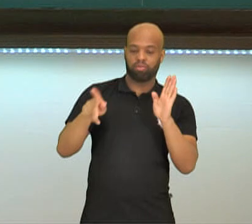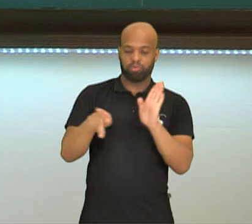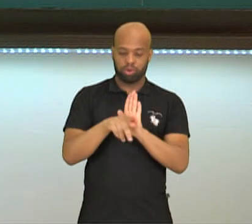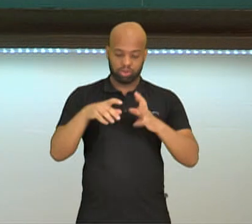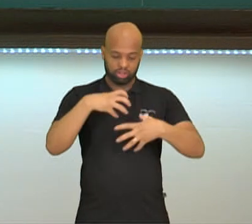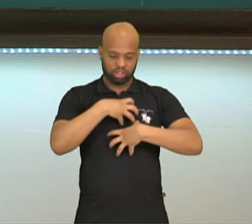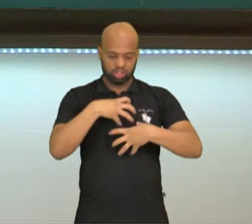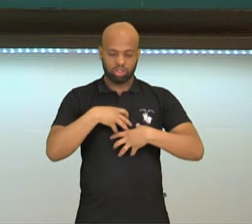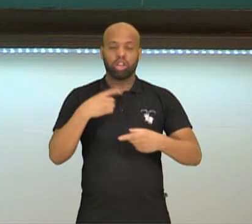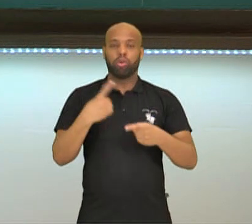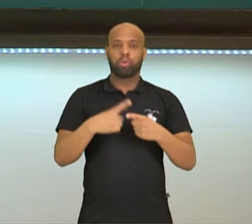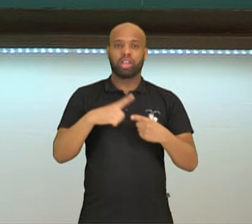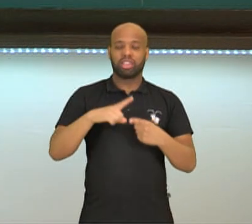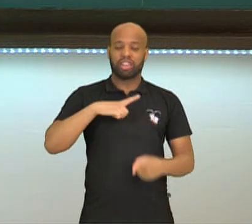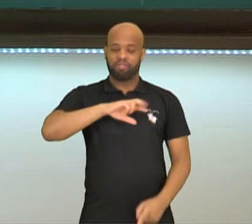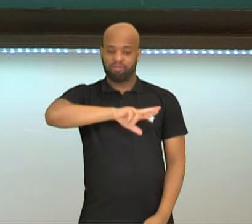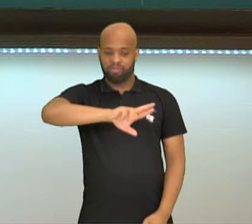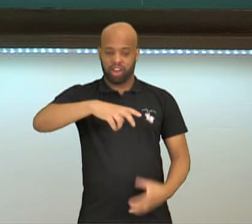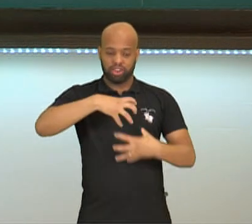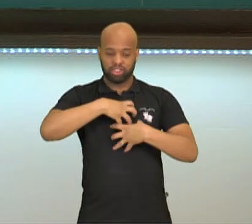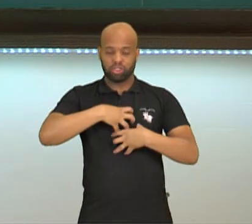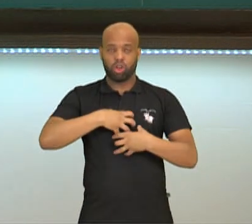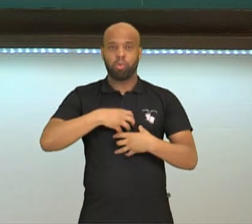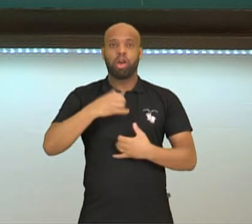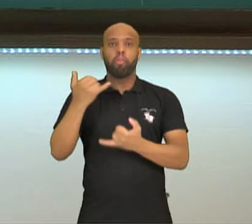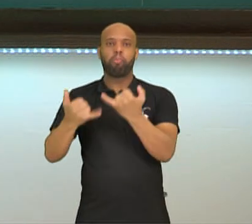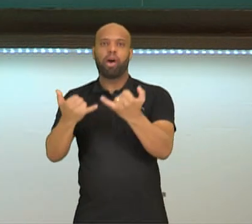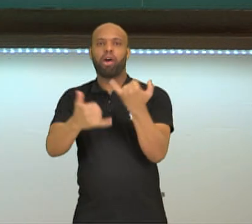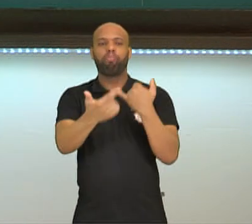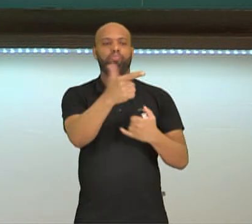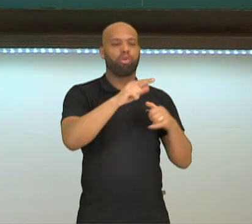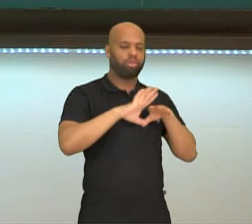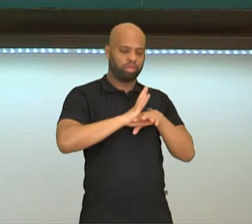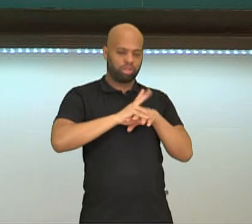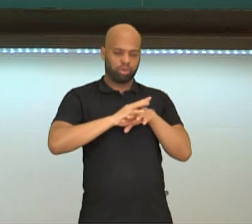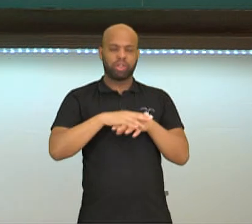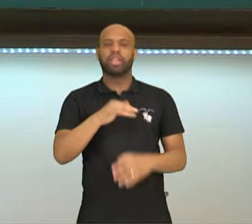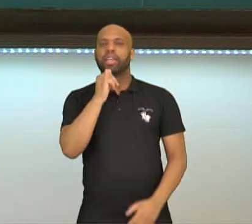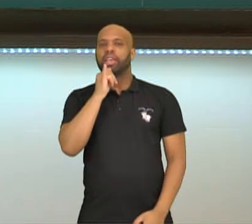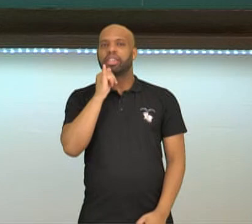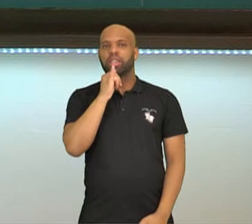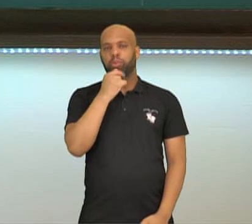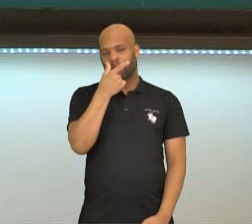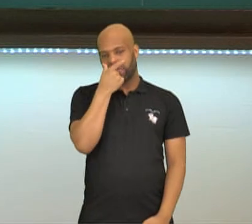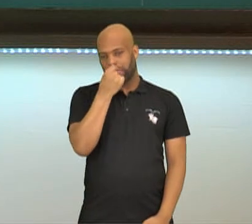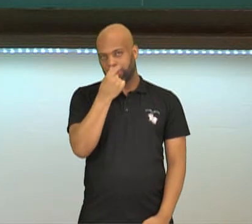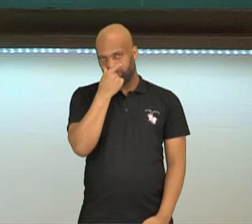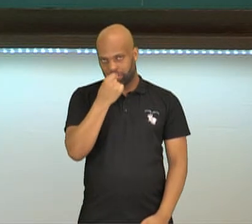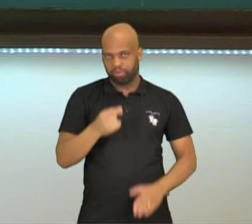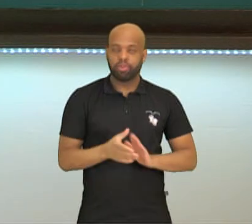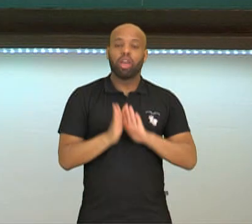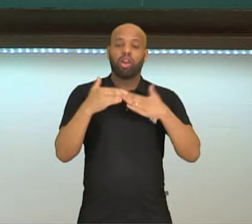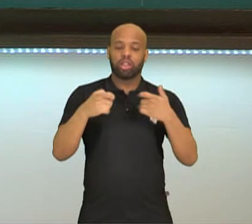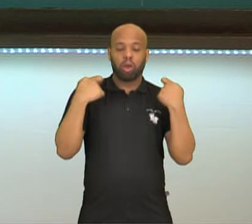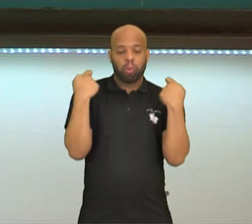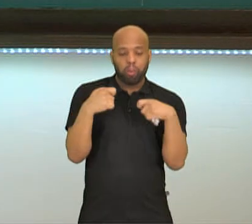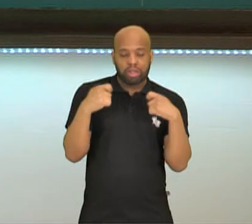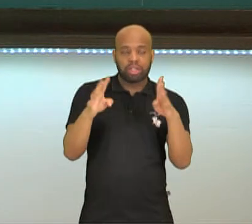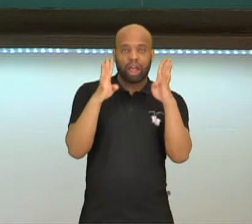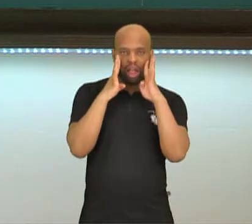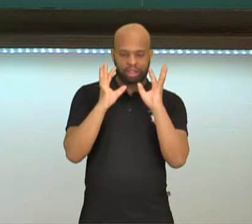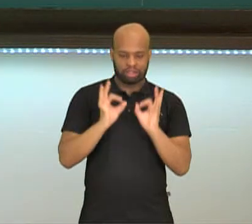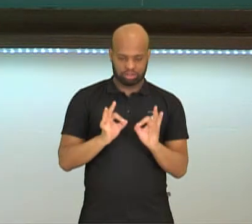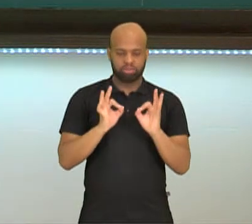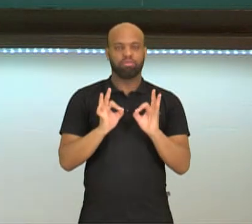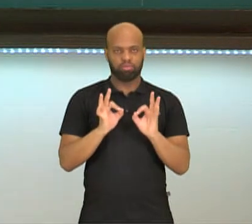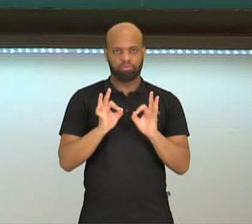muitos sintomas são similares a outras doenças, como por exemplo uma gripe. Então é preciso muita